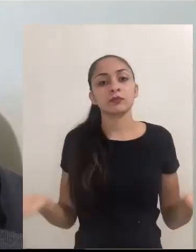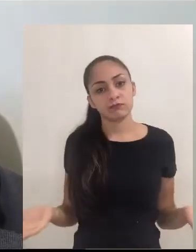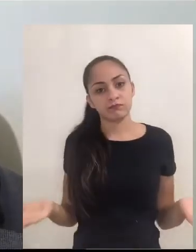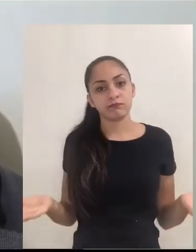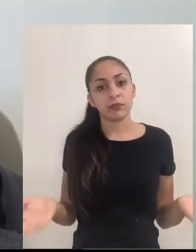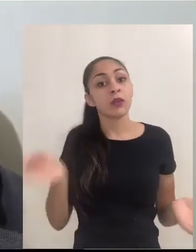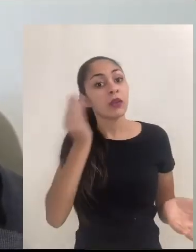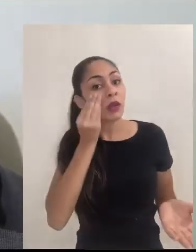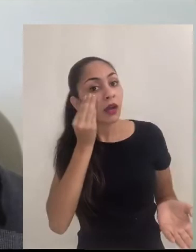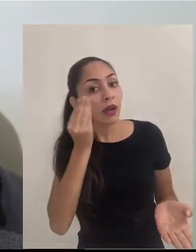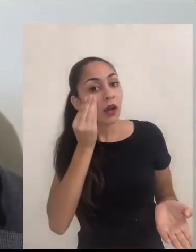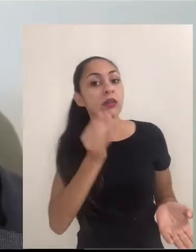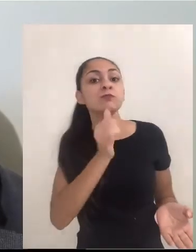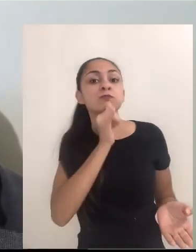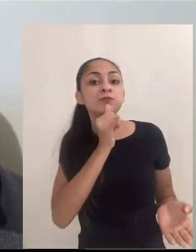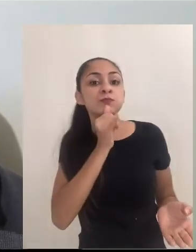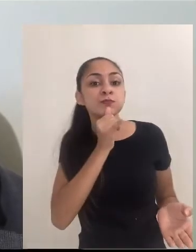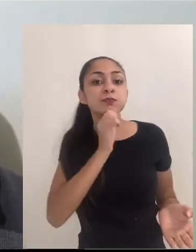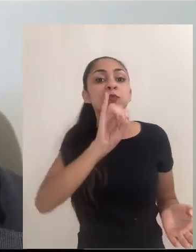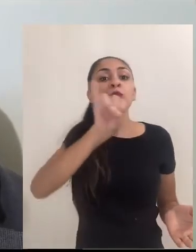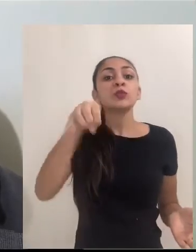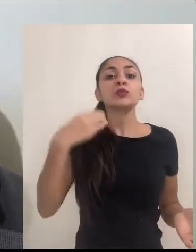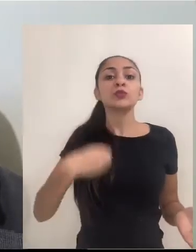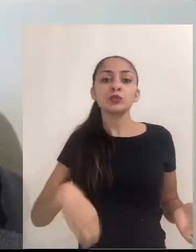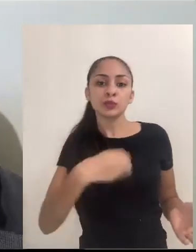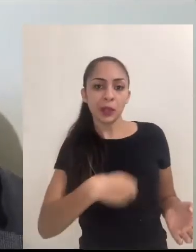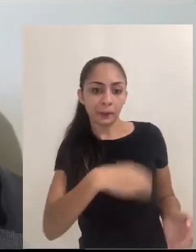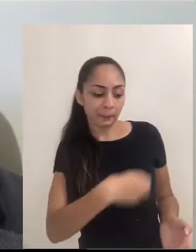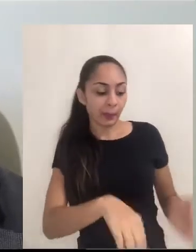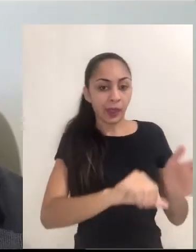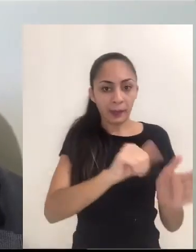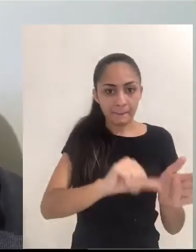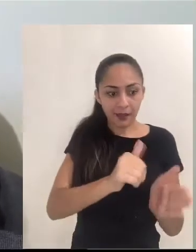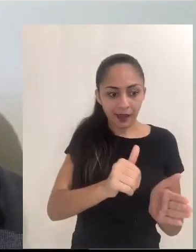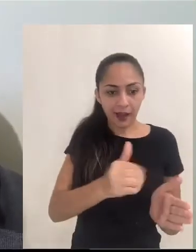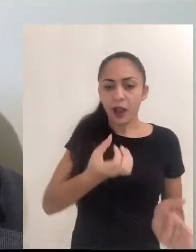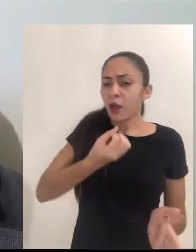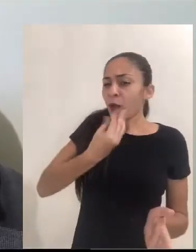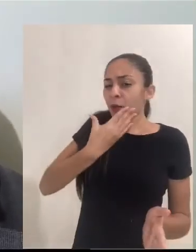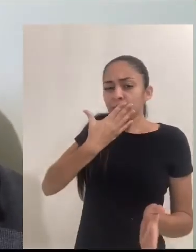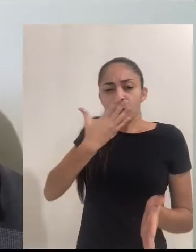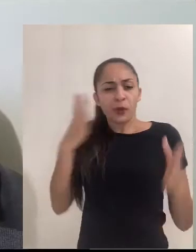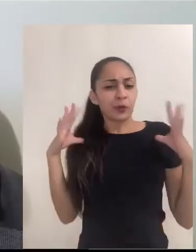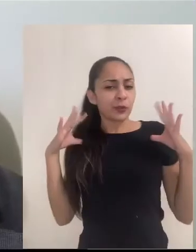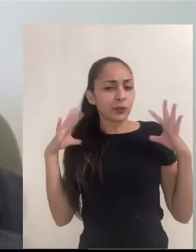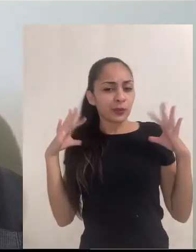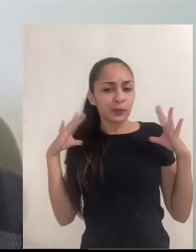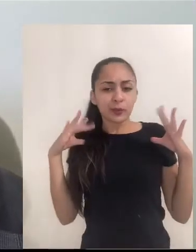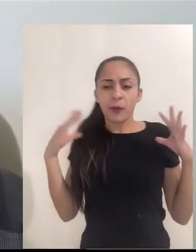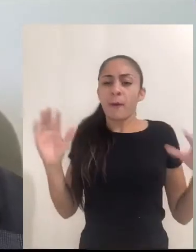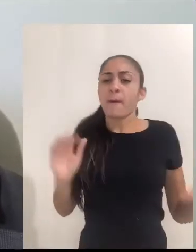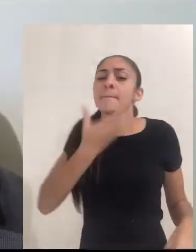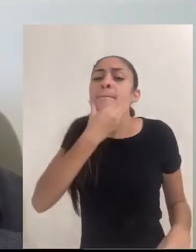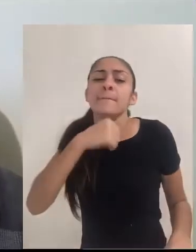José. Primeiro, ele está numa fase boa onde é amado pelo seu pai, ele é o querido do papai. Depois ele é vendido